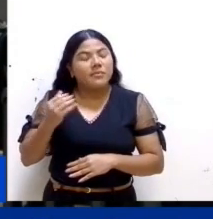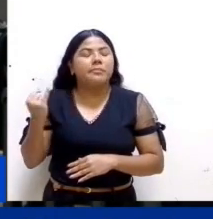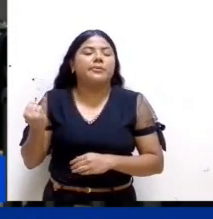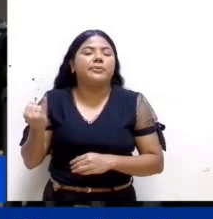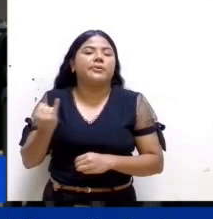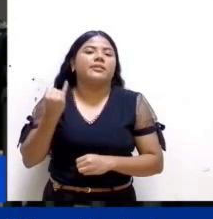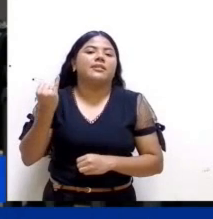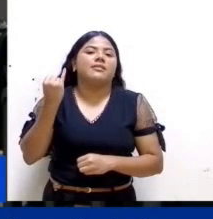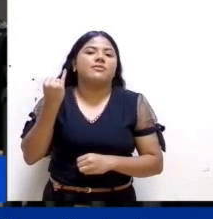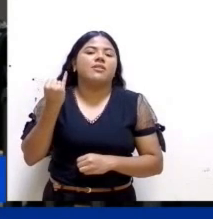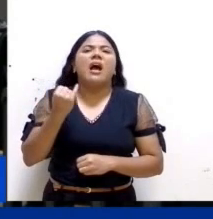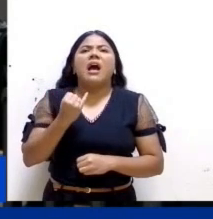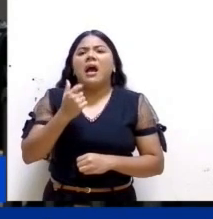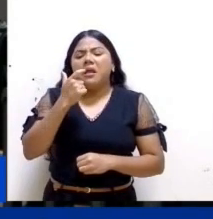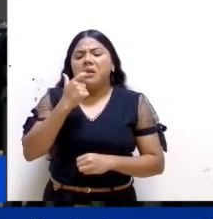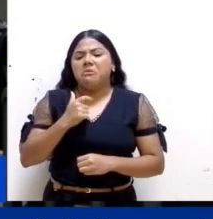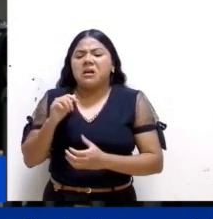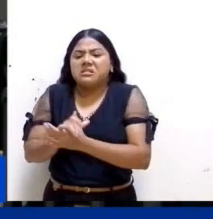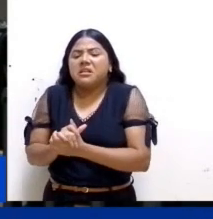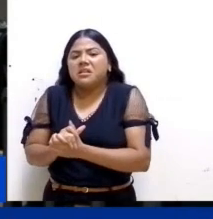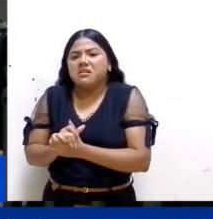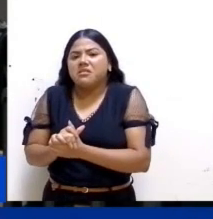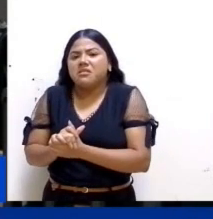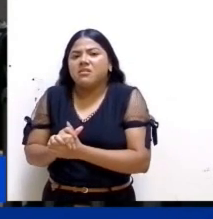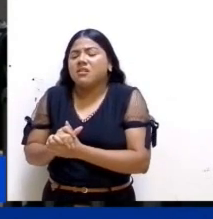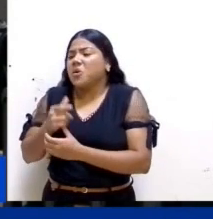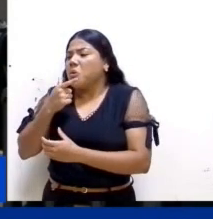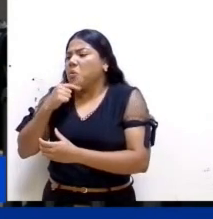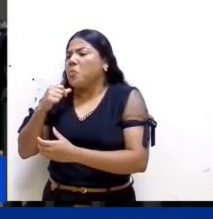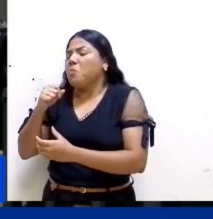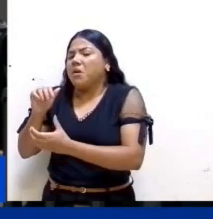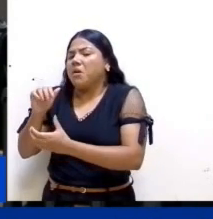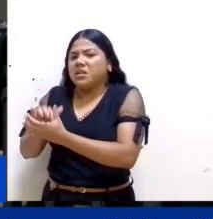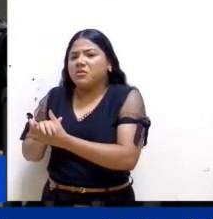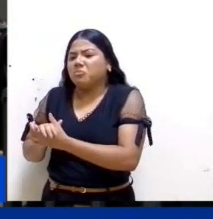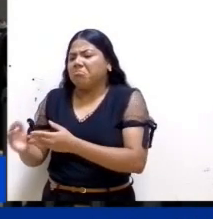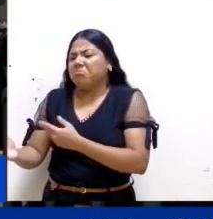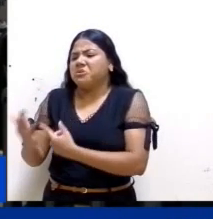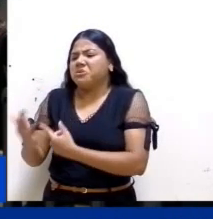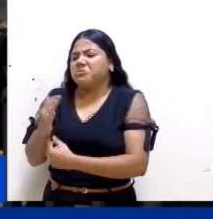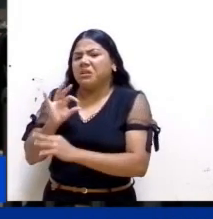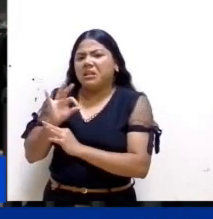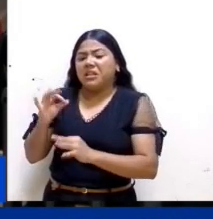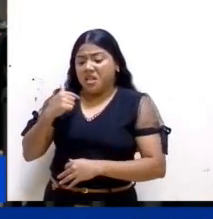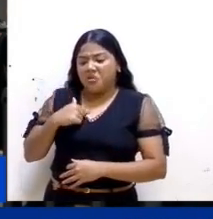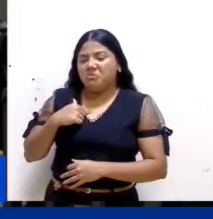eu faço as coisas para o meu marido. O meu marido, quando eu preciso, eu não faço. Eu adoeço, ele não me ajuda.